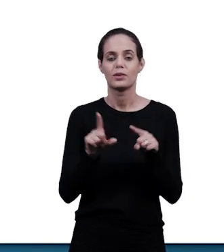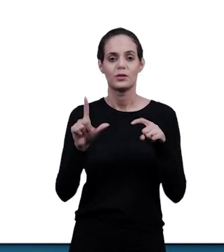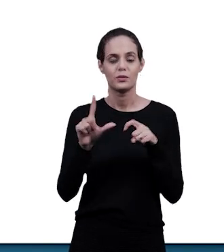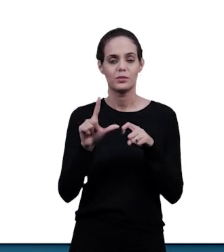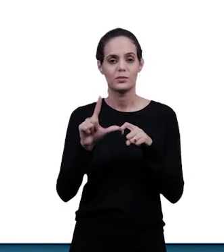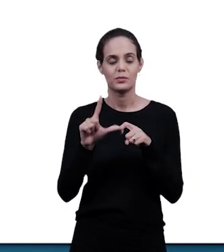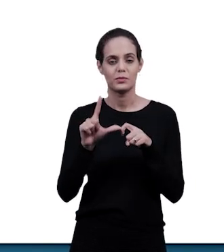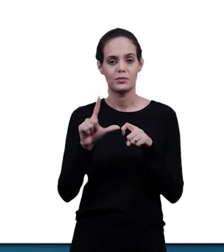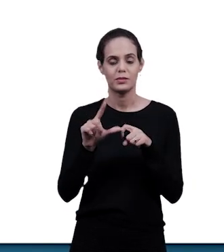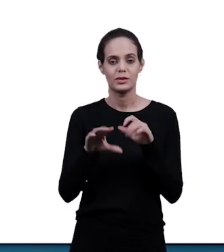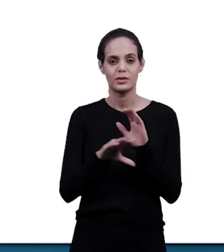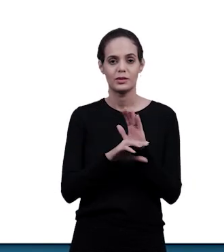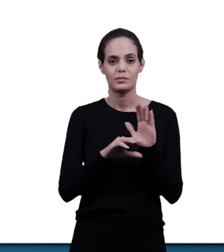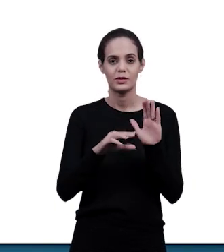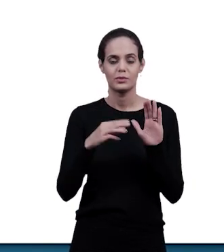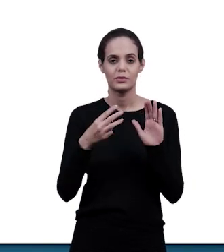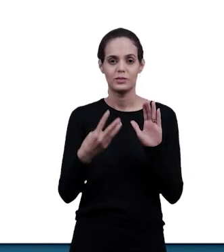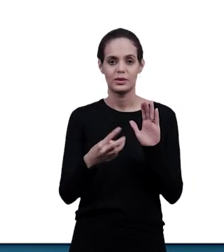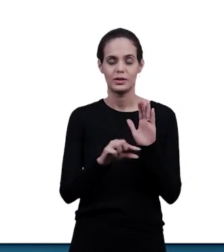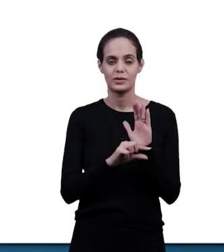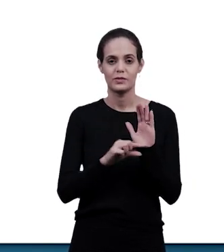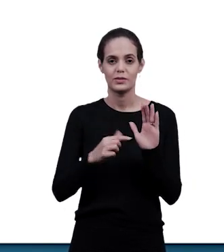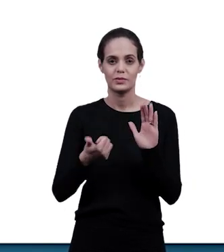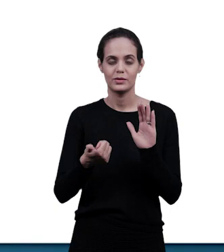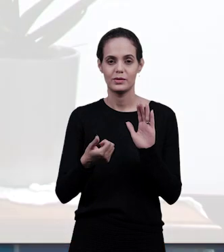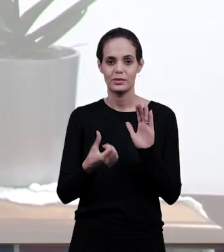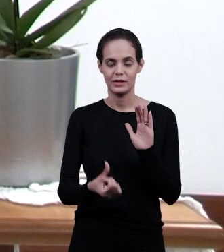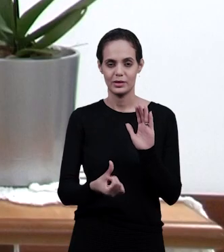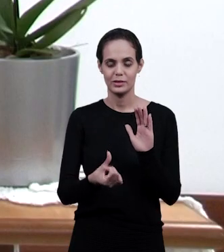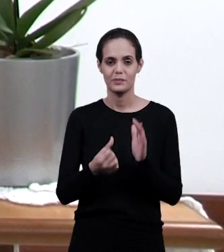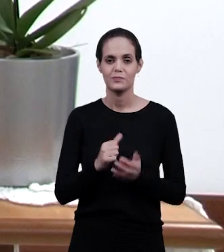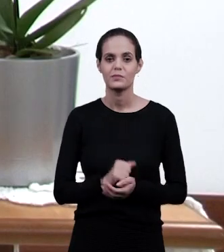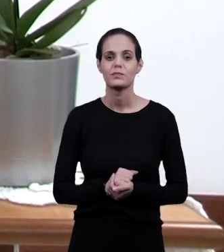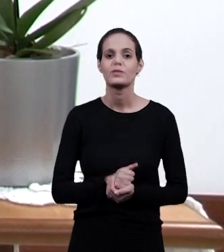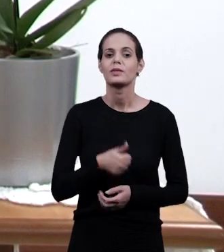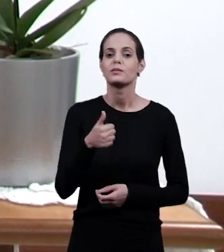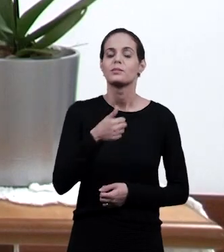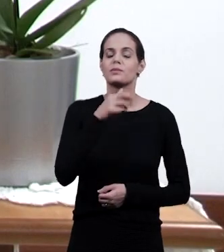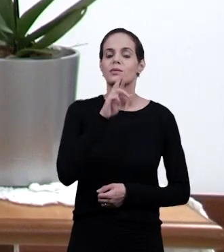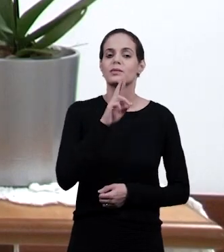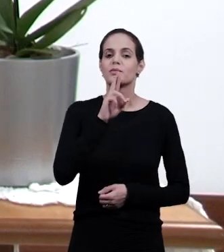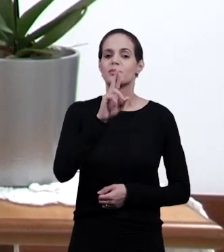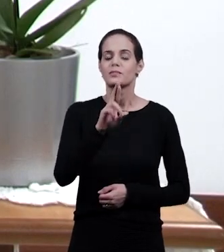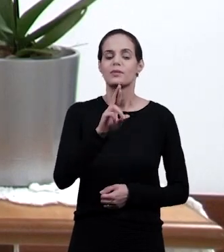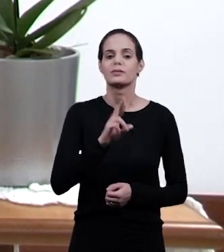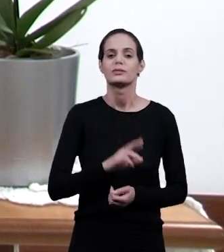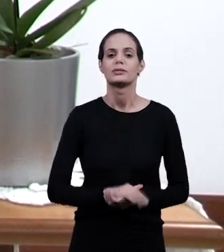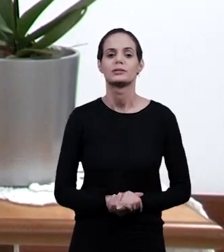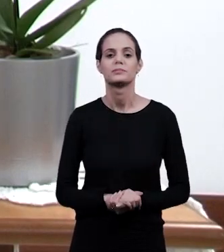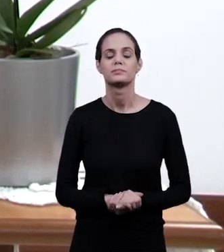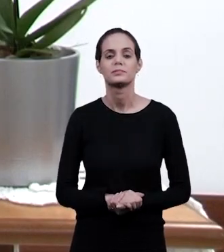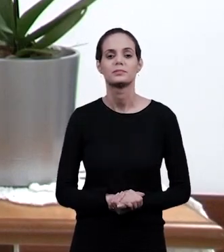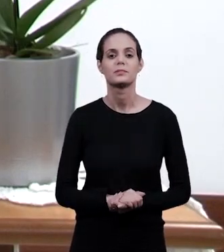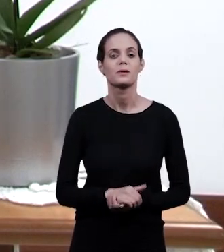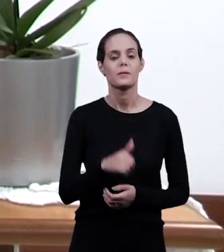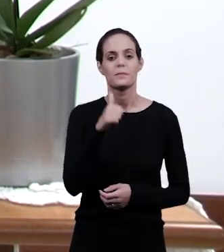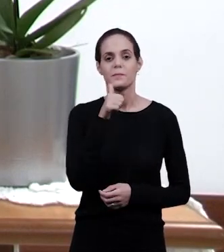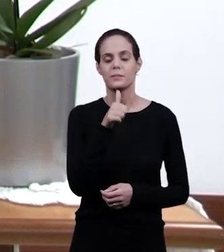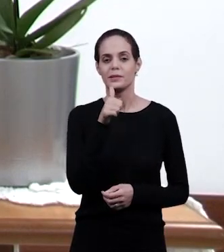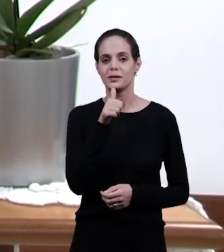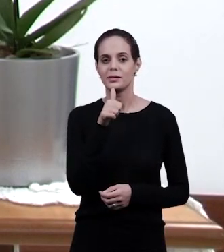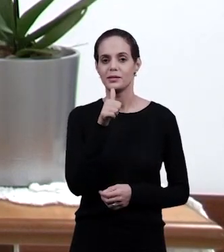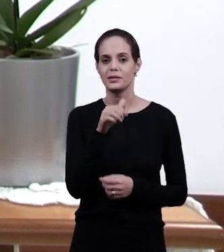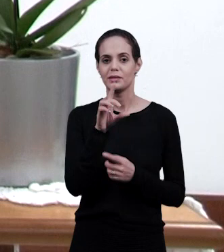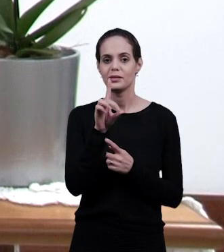no Evangelho de Lucas, capítulo 3, verso 16. A resposta, ou a primeira resposta a esta pergunta, é